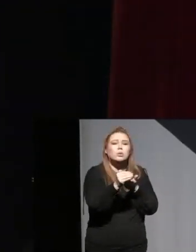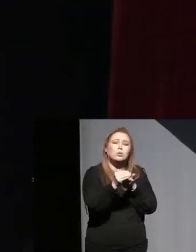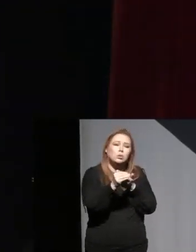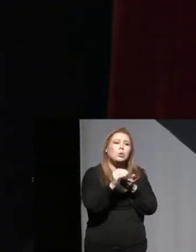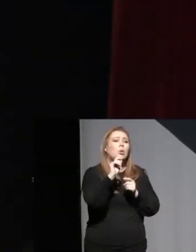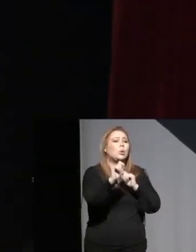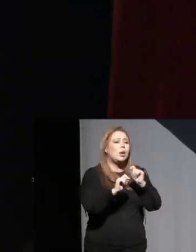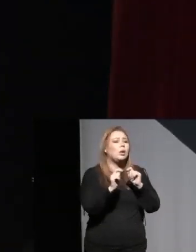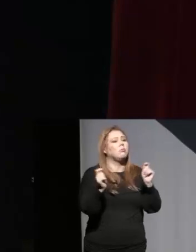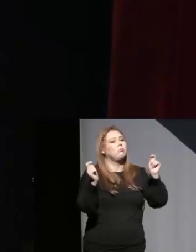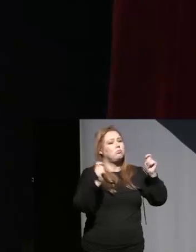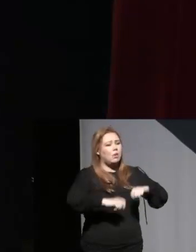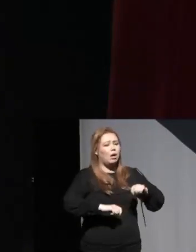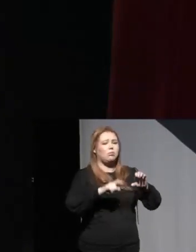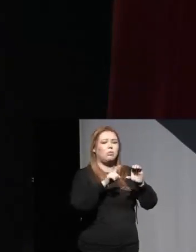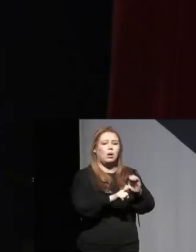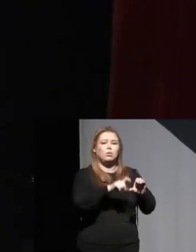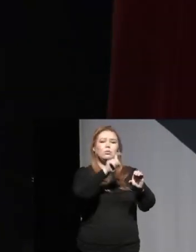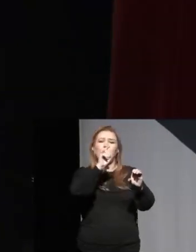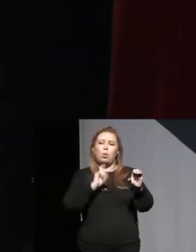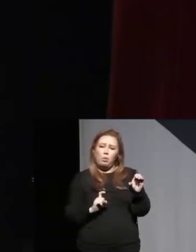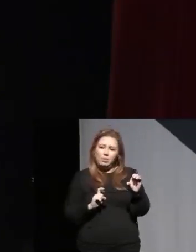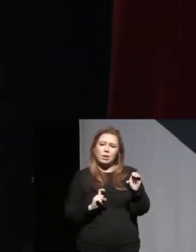a possibilidade de autonomia, ou seja,